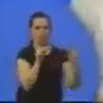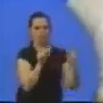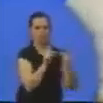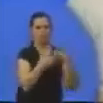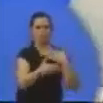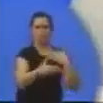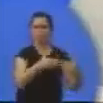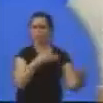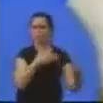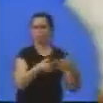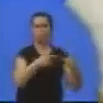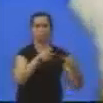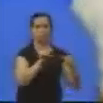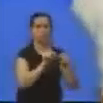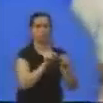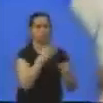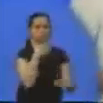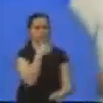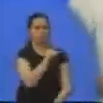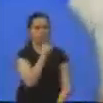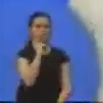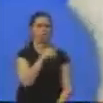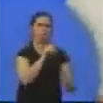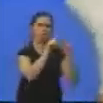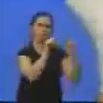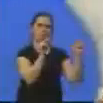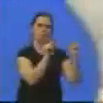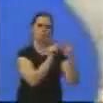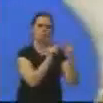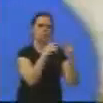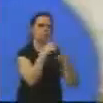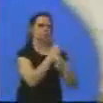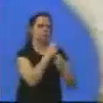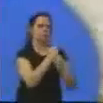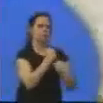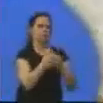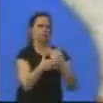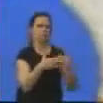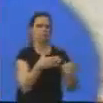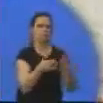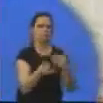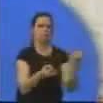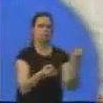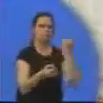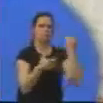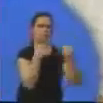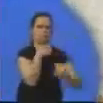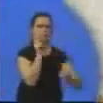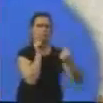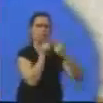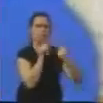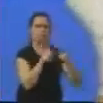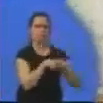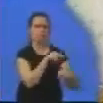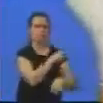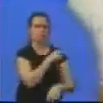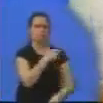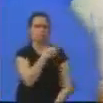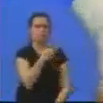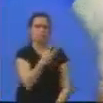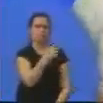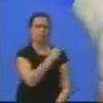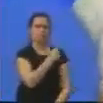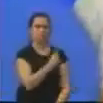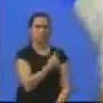que você achar mais fácil. Normalmente a gente usa ou delta ou soma e produto. Então, encontramos o valor? Encontramos. Menos 3 e